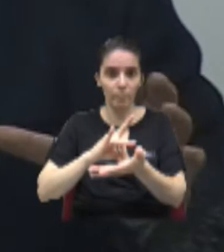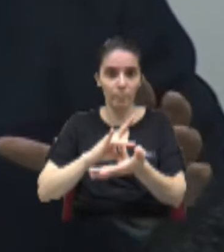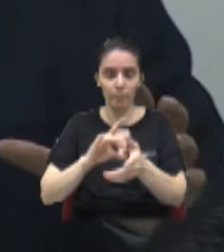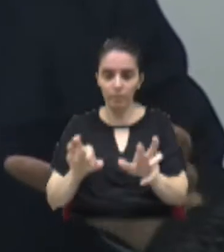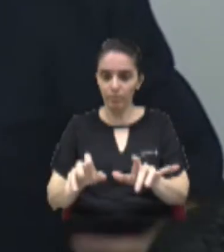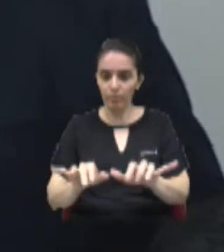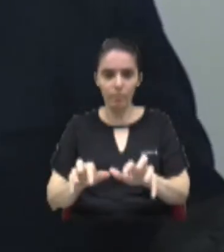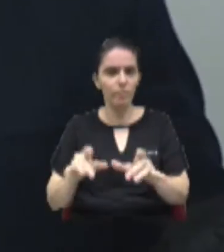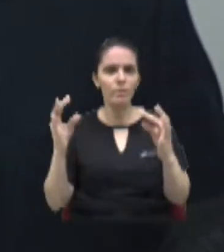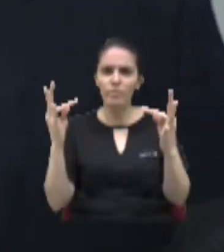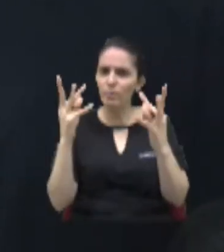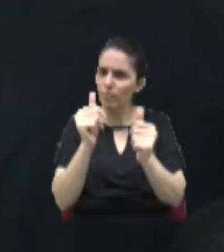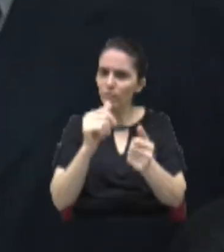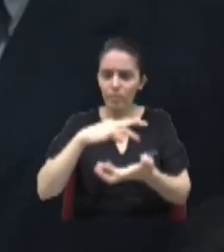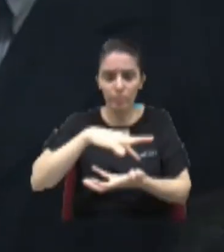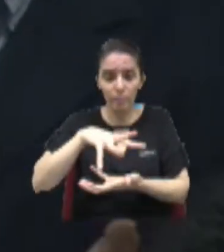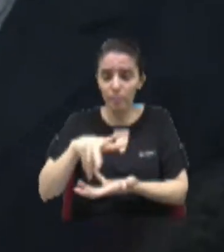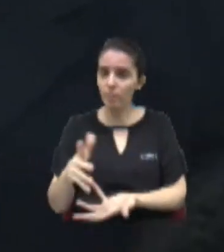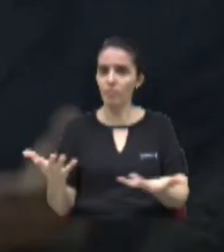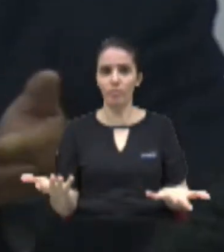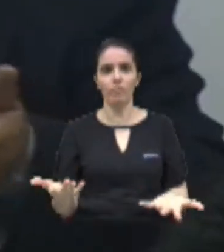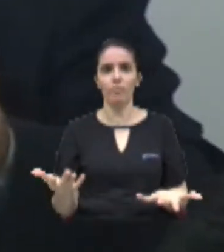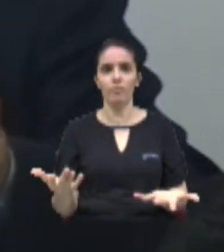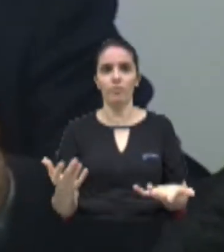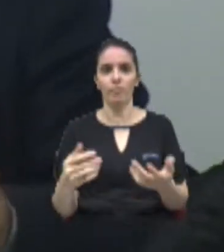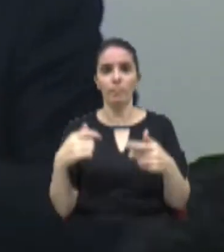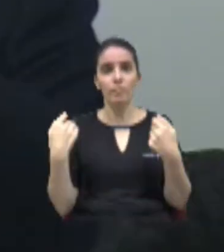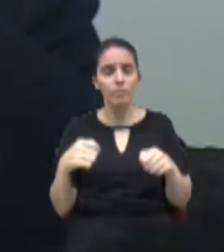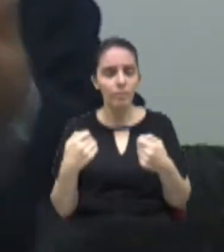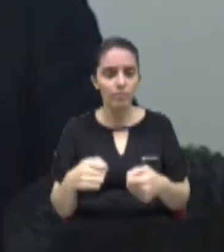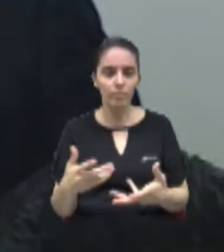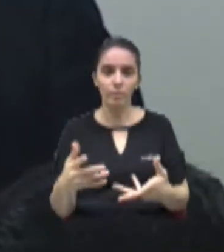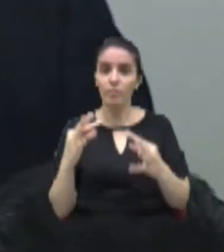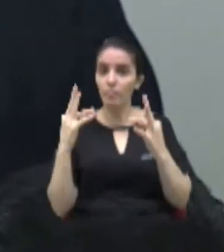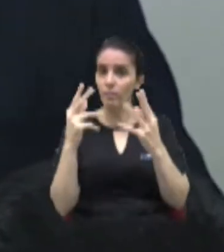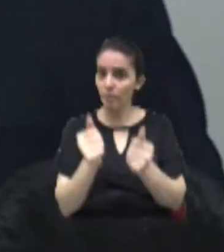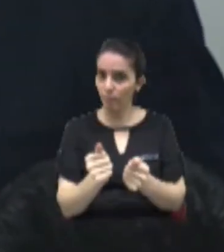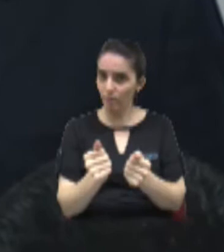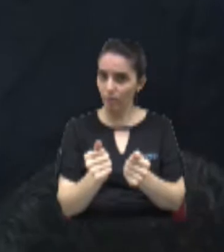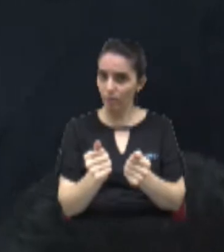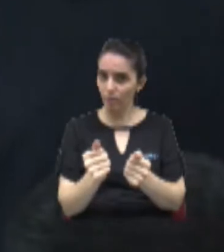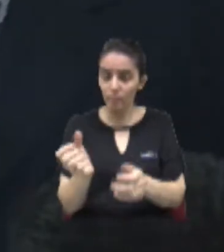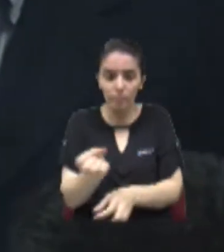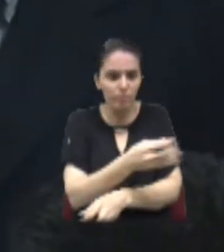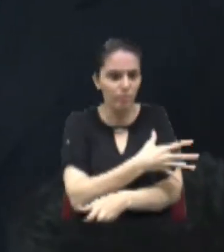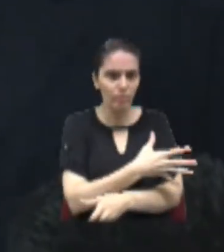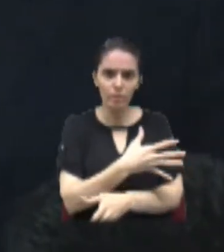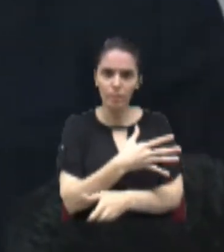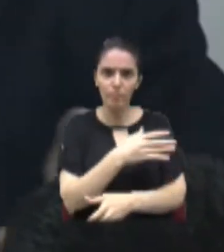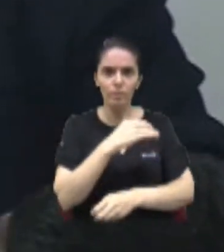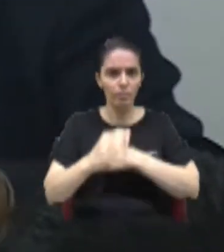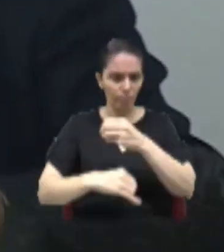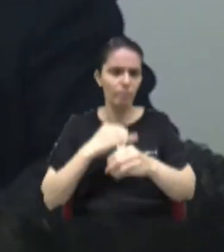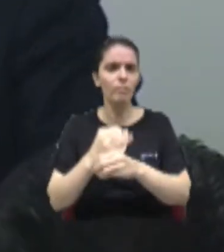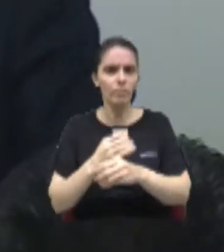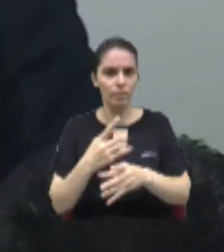E pensando na população, você traz essa casa um projeto muito importante, que é